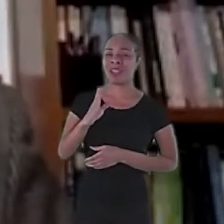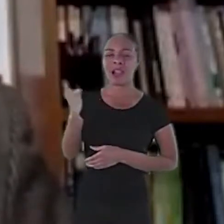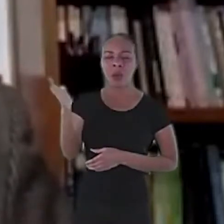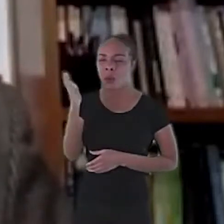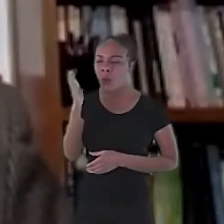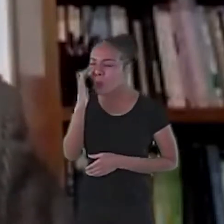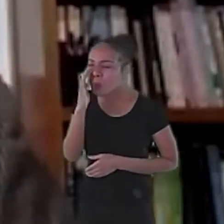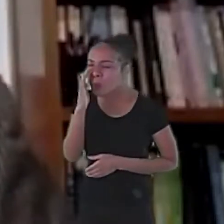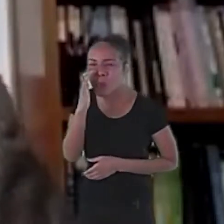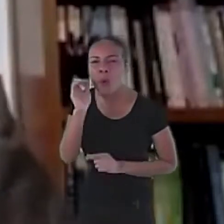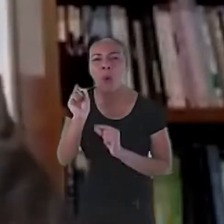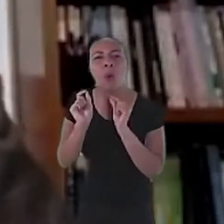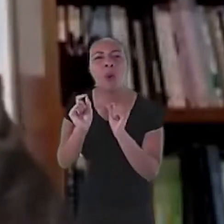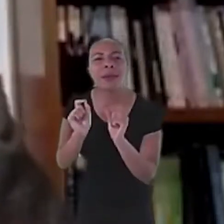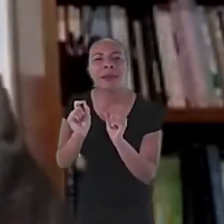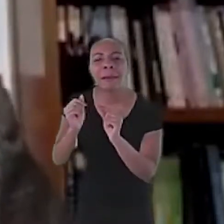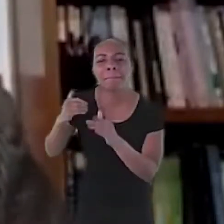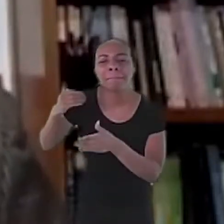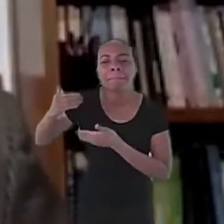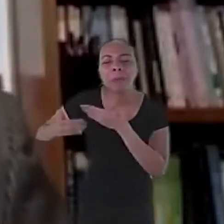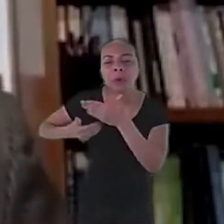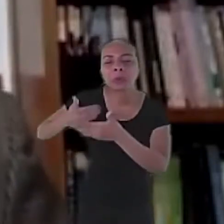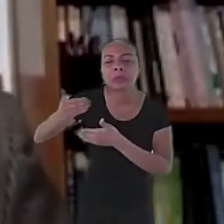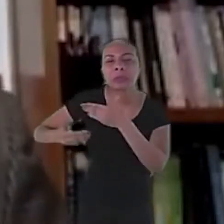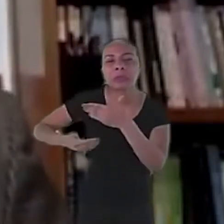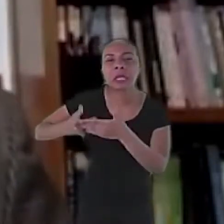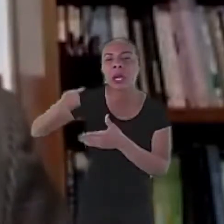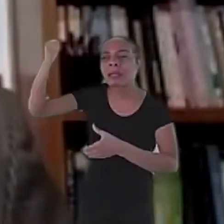processo de desindustrialização.